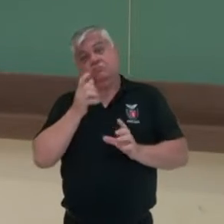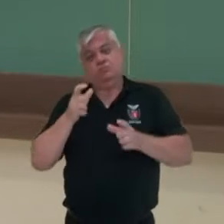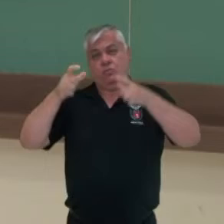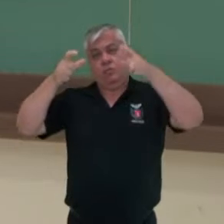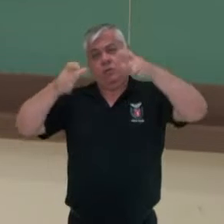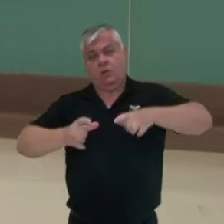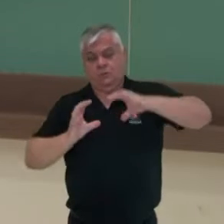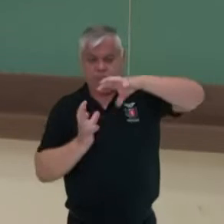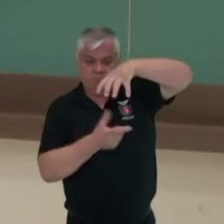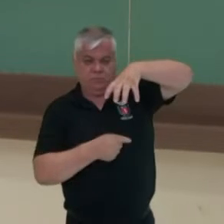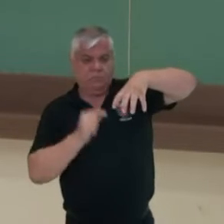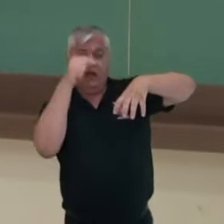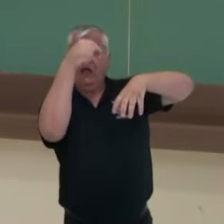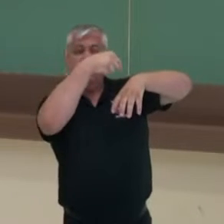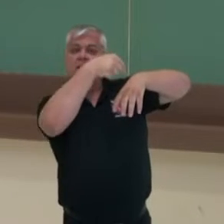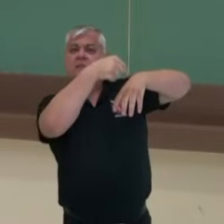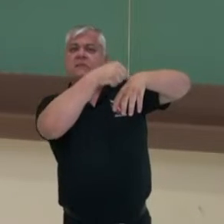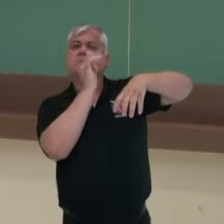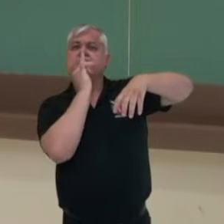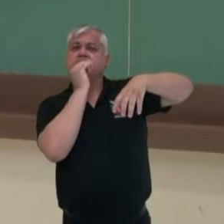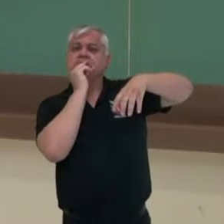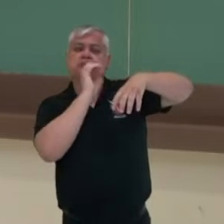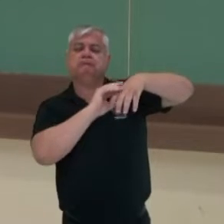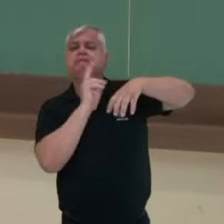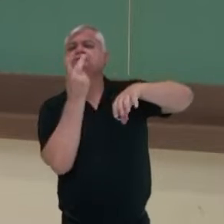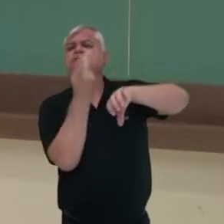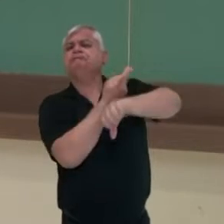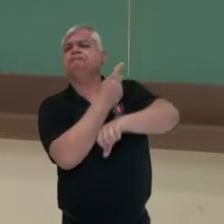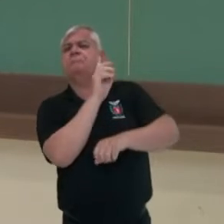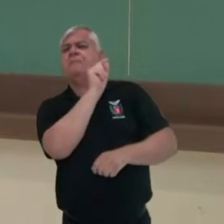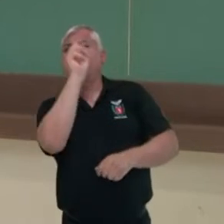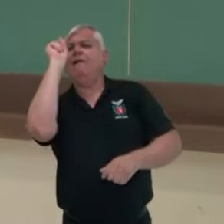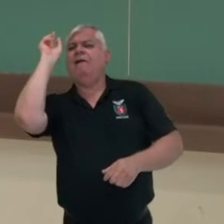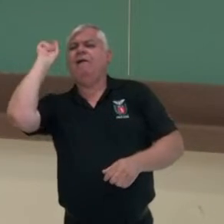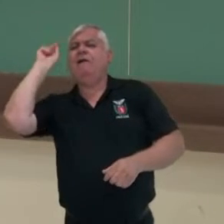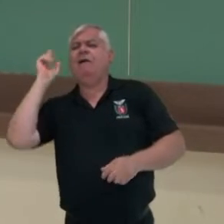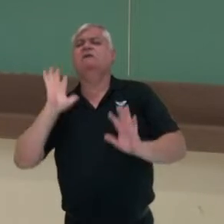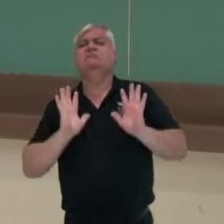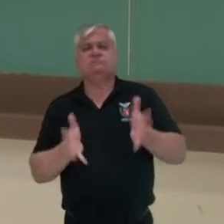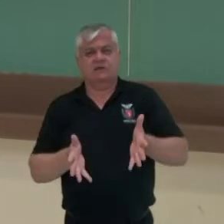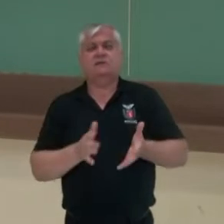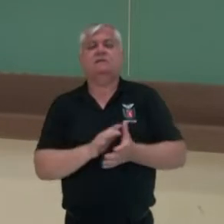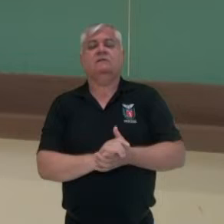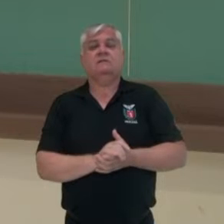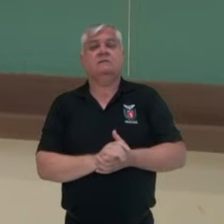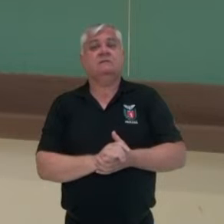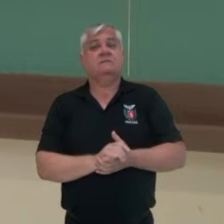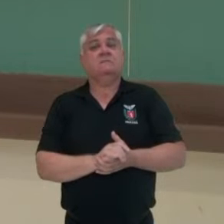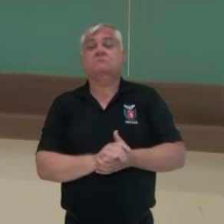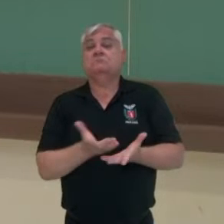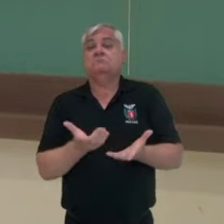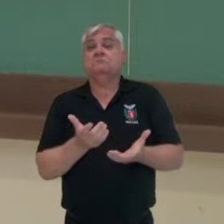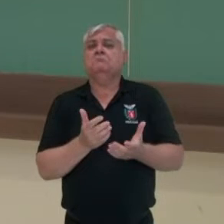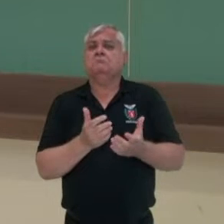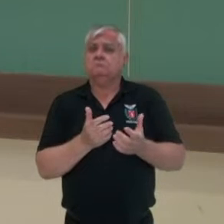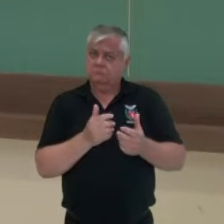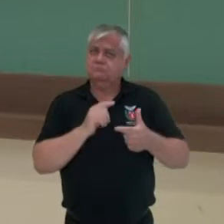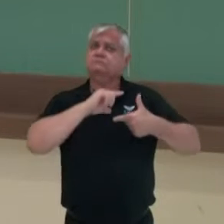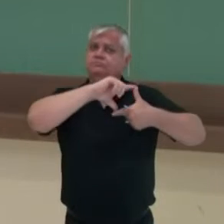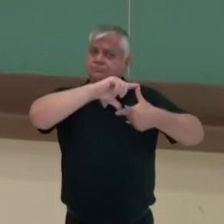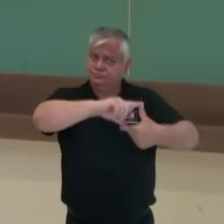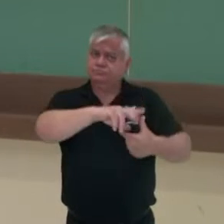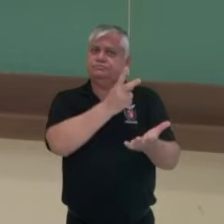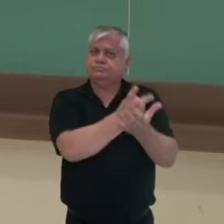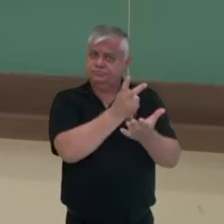não, no local onde ela acontece ou acontecia, porque tem algumas que existiam há muito tempo atrás, elas eram tradicionais, elas